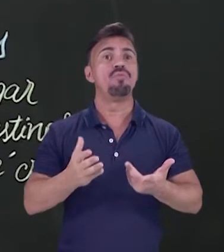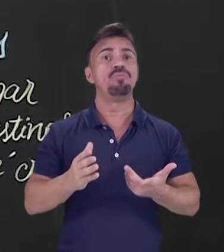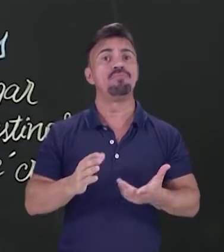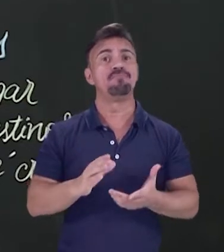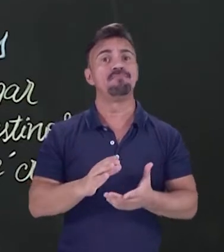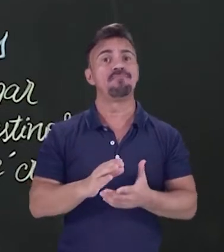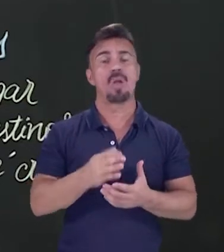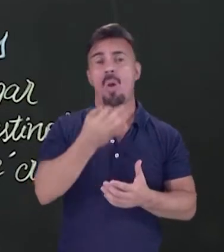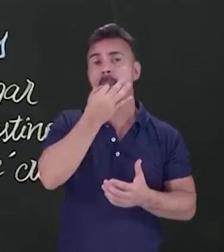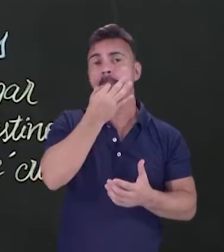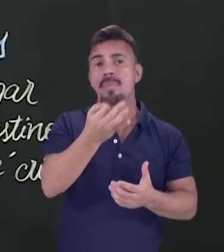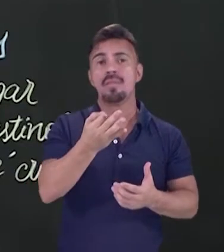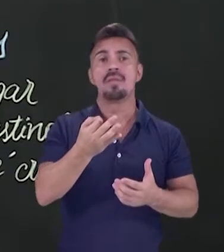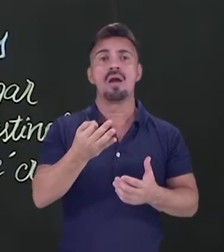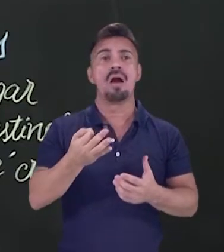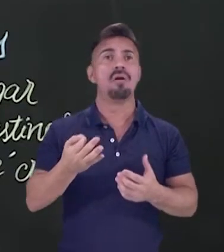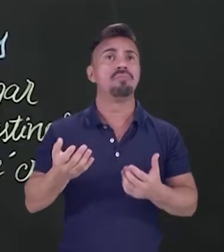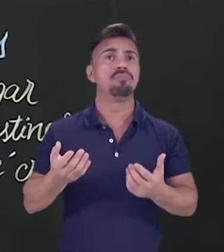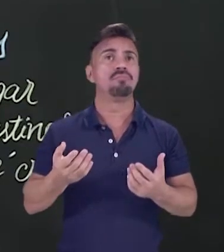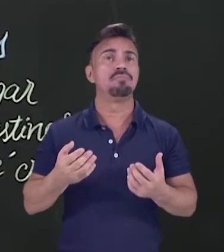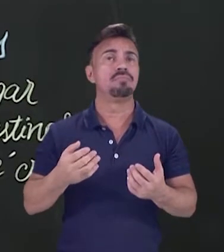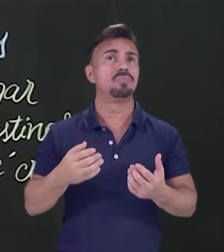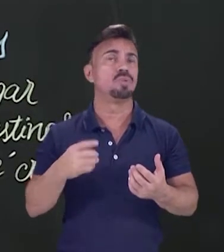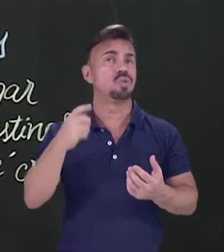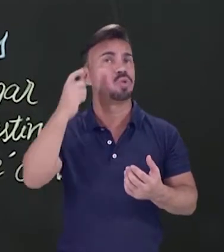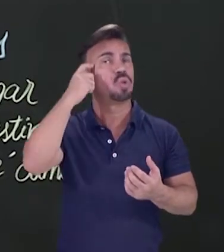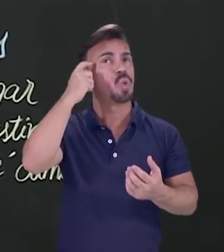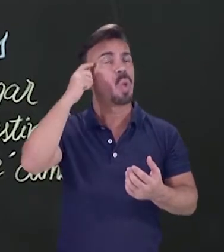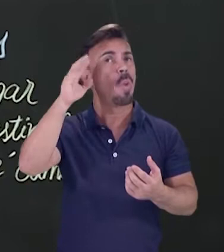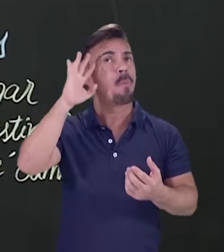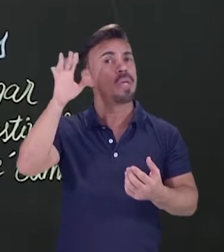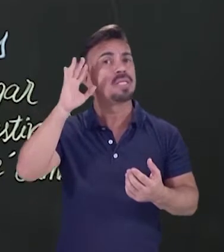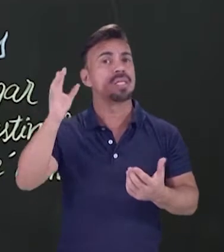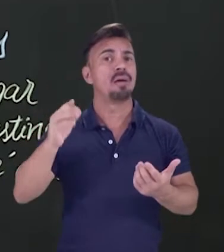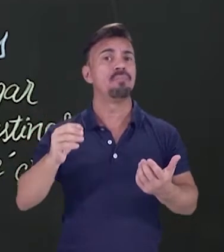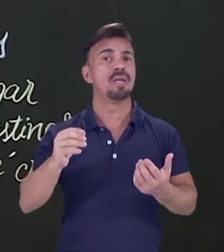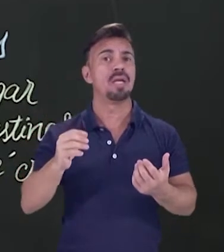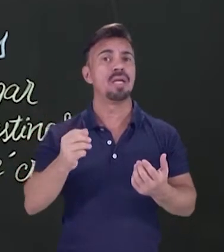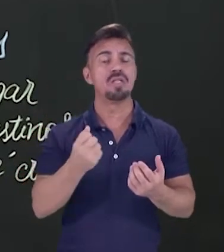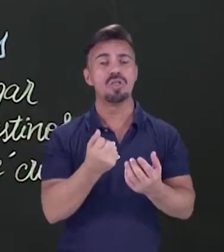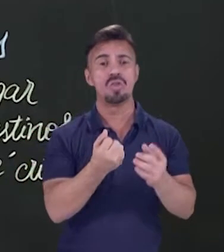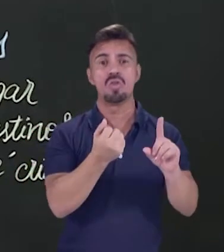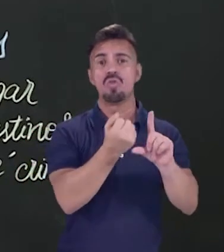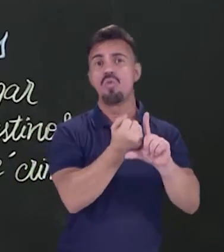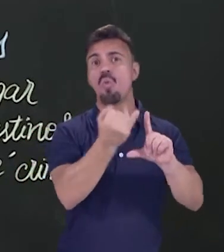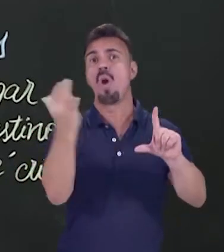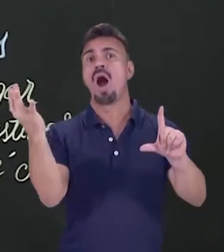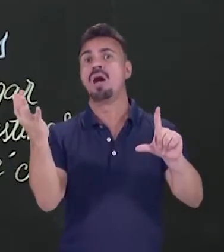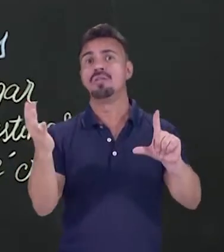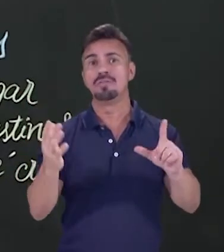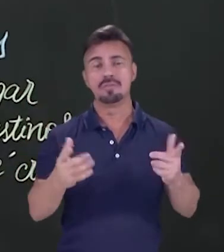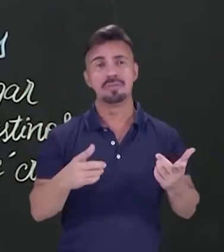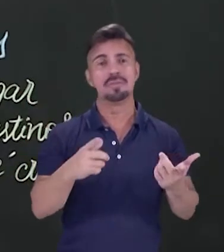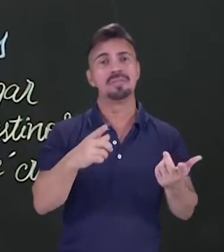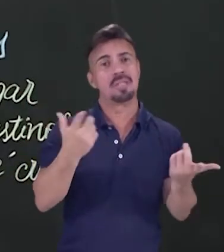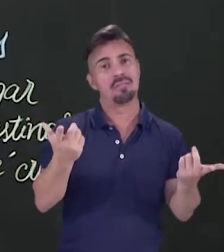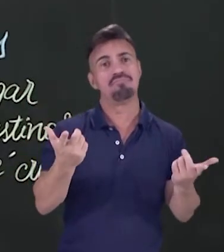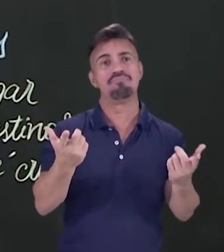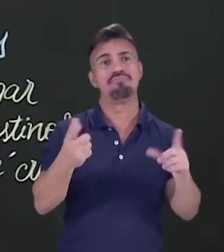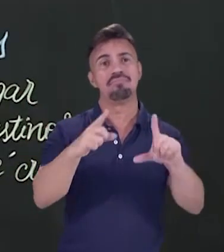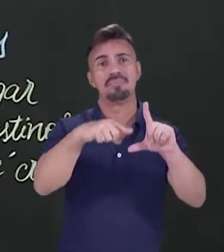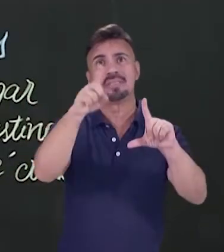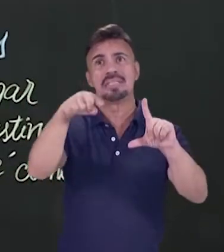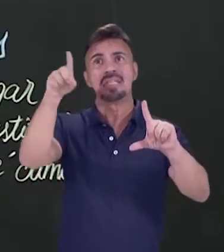você consegue usar uma opinião, uma ilustração de um pensamento. Os dados estatísticos, que são fatos, são comprovações